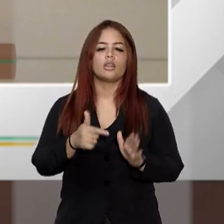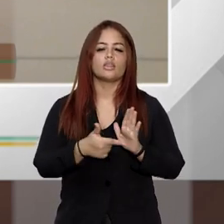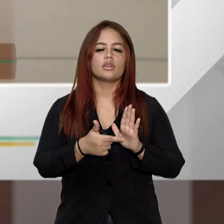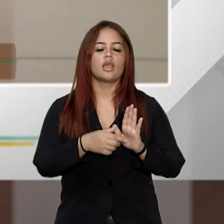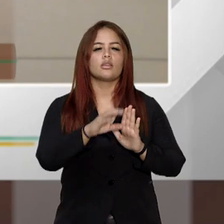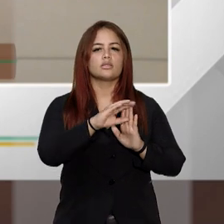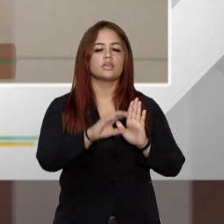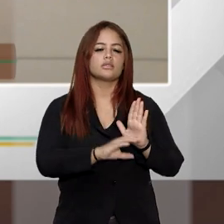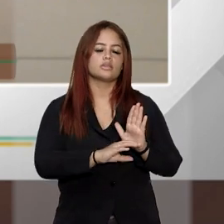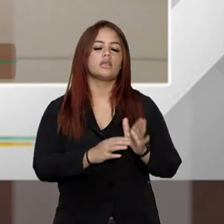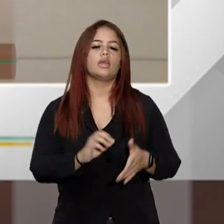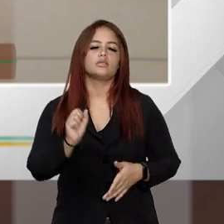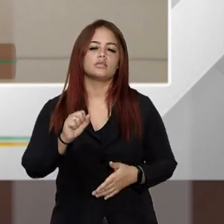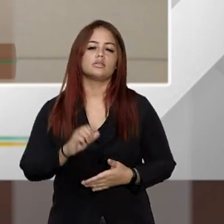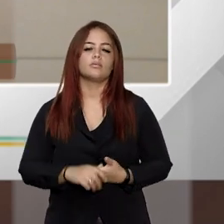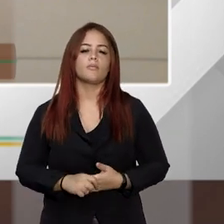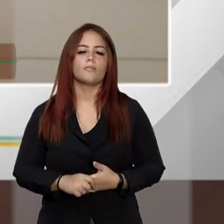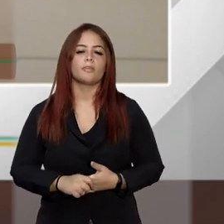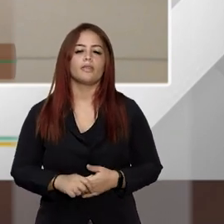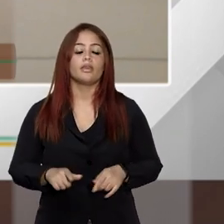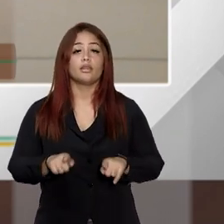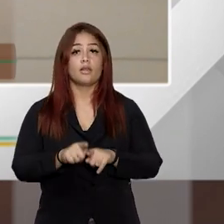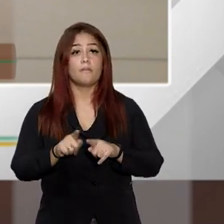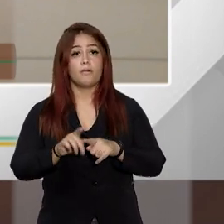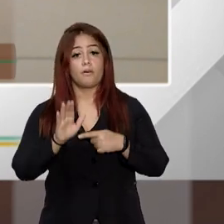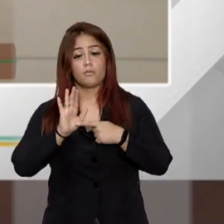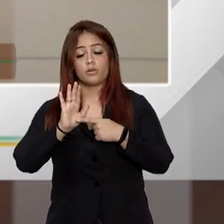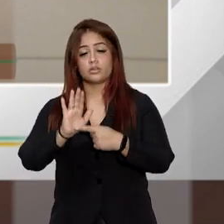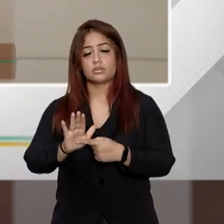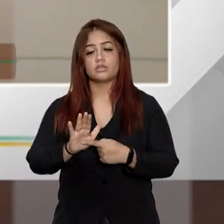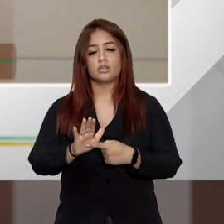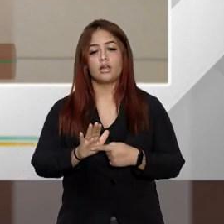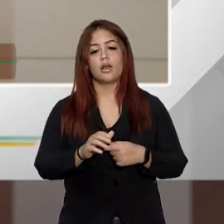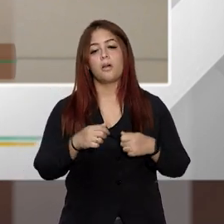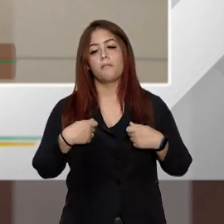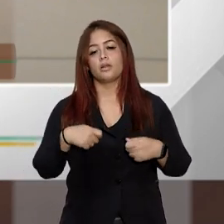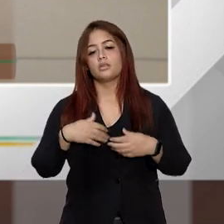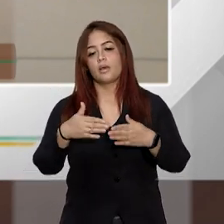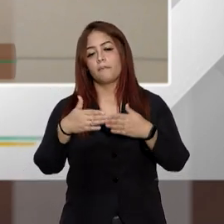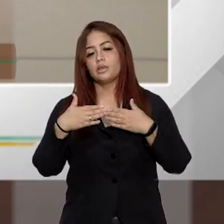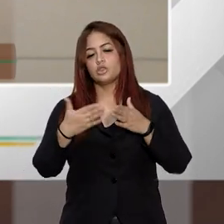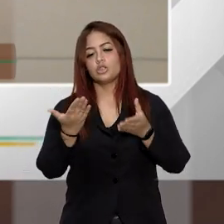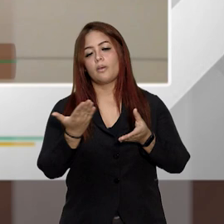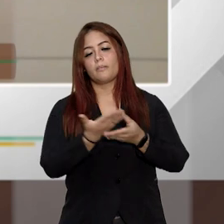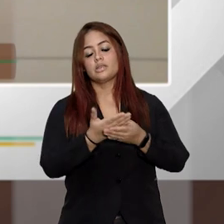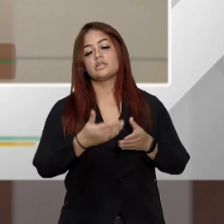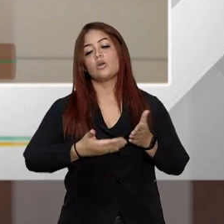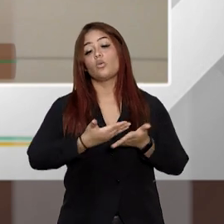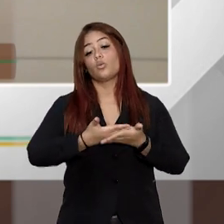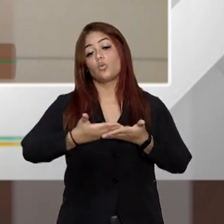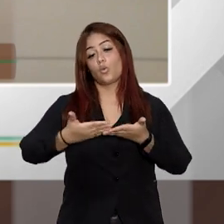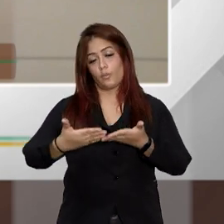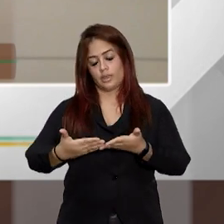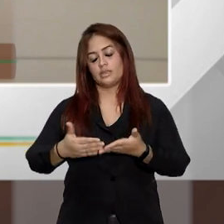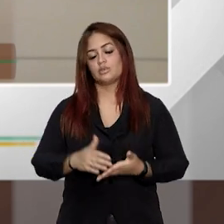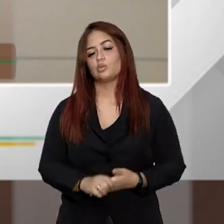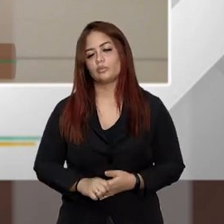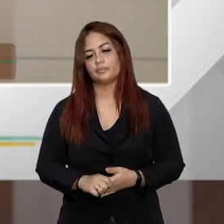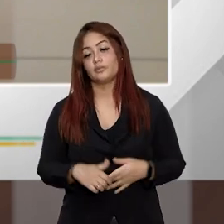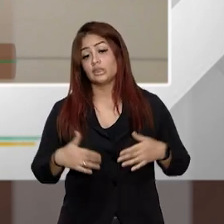no Código de Processo Civil, que para efeitos de exibição já deveria ser requerido na própria petição inicial.